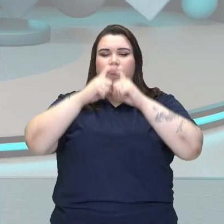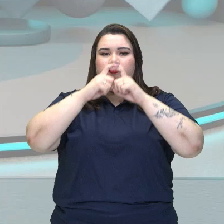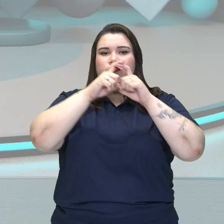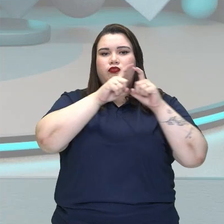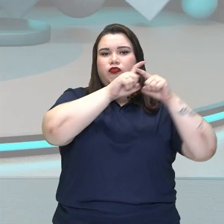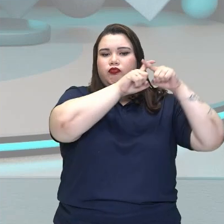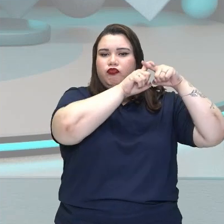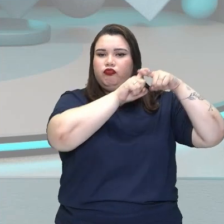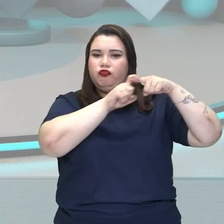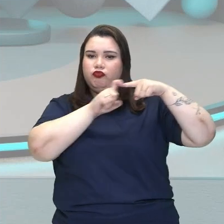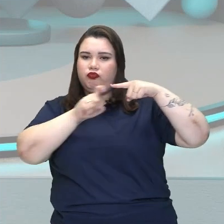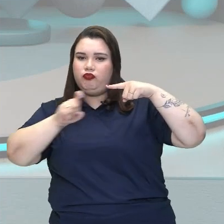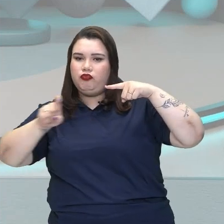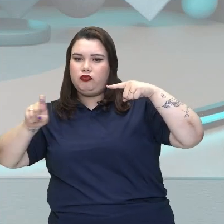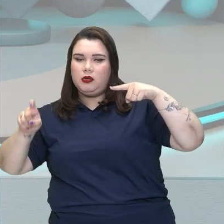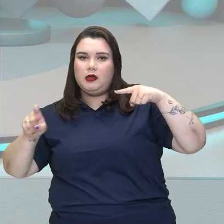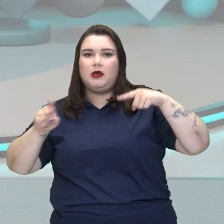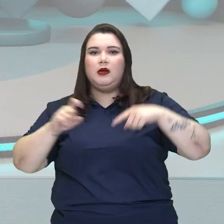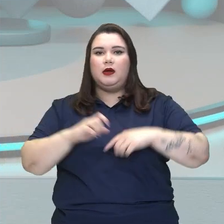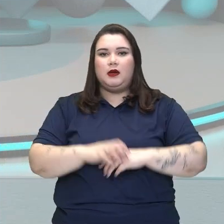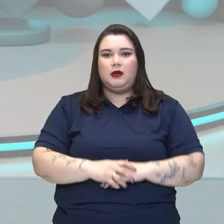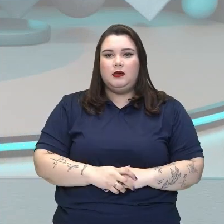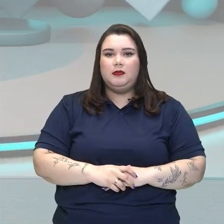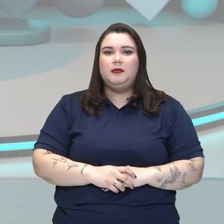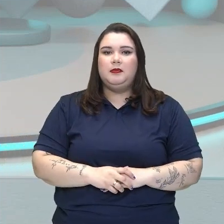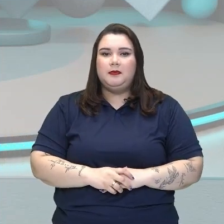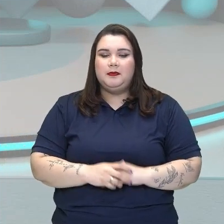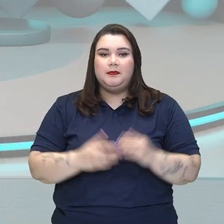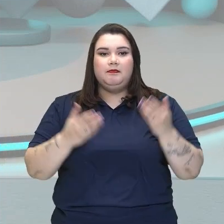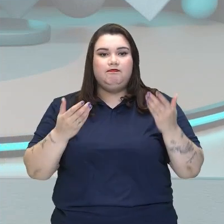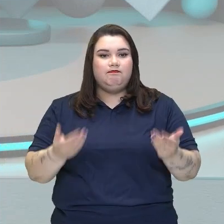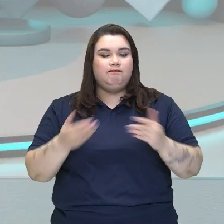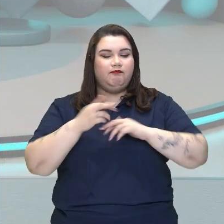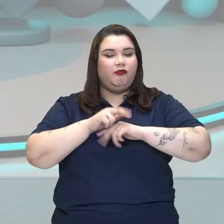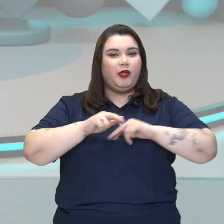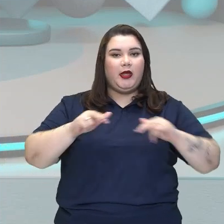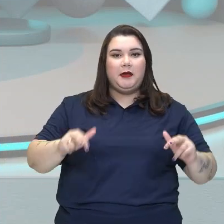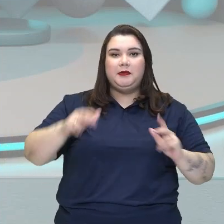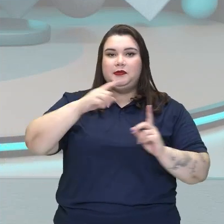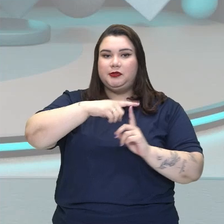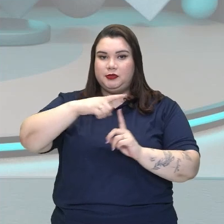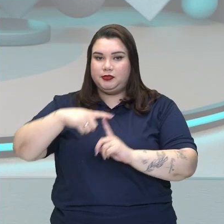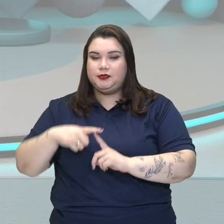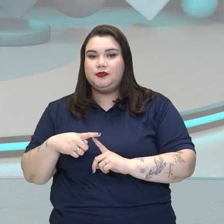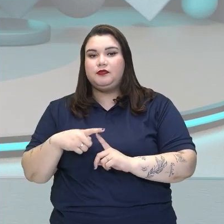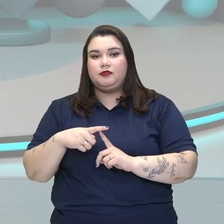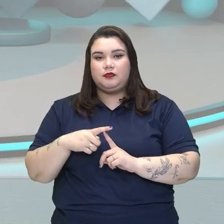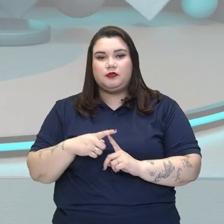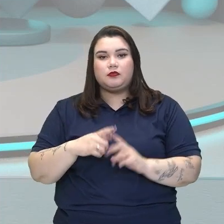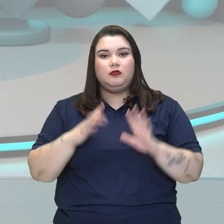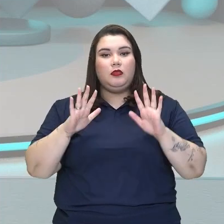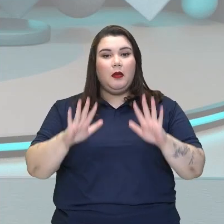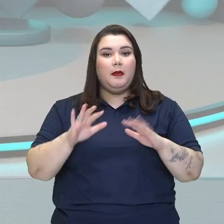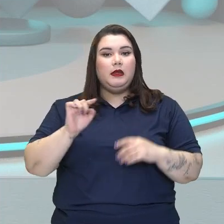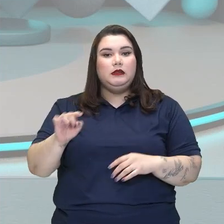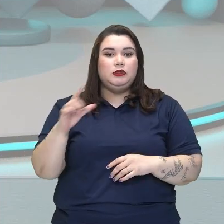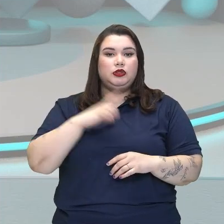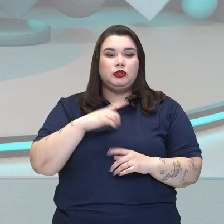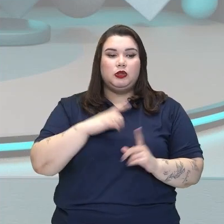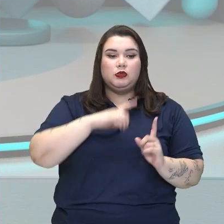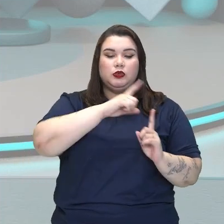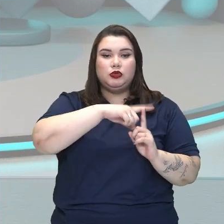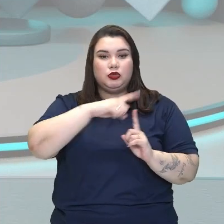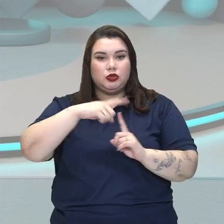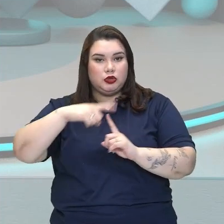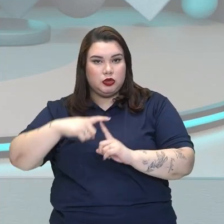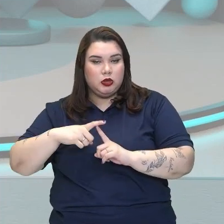utilizada no turismo, lazer e recreação. Tá bom? E no arvorismo existem circuitos, né,